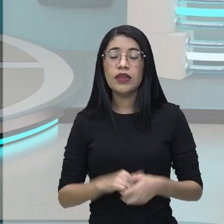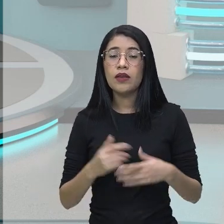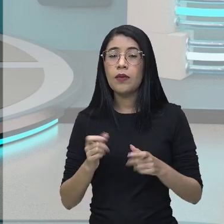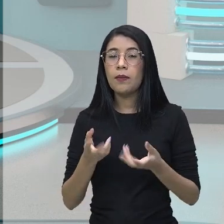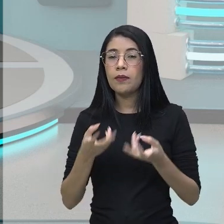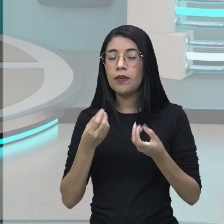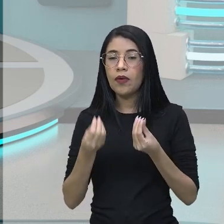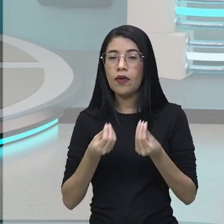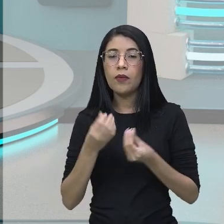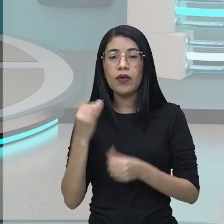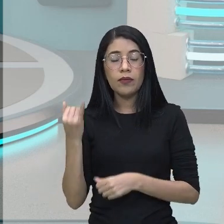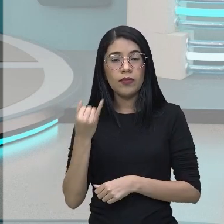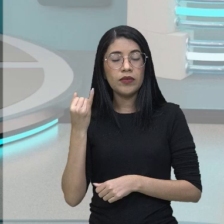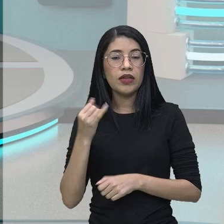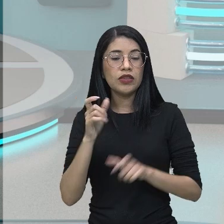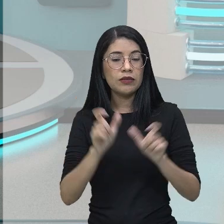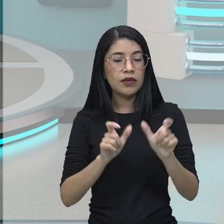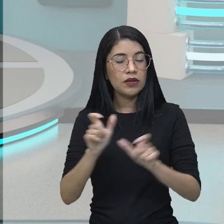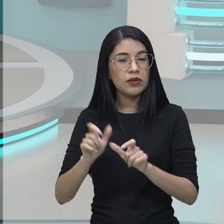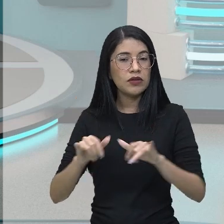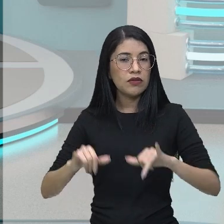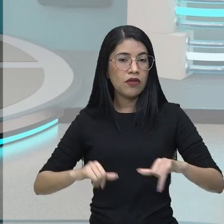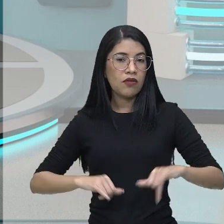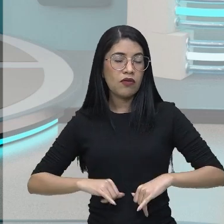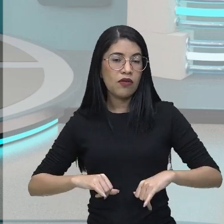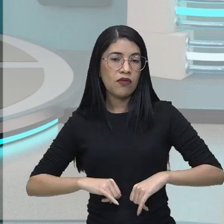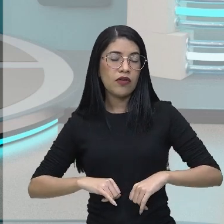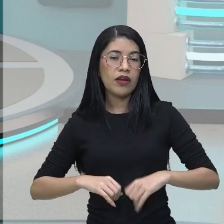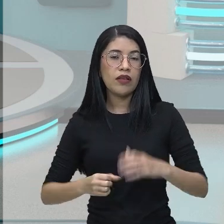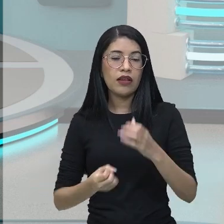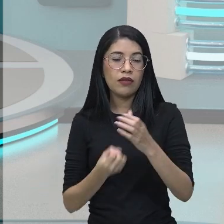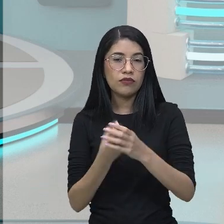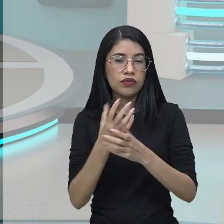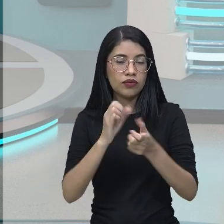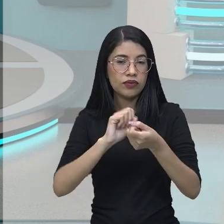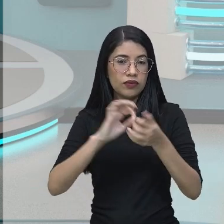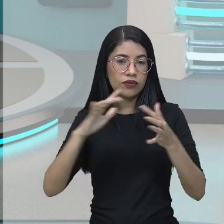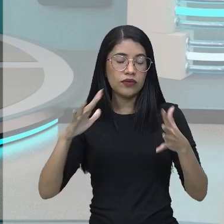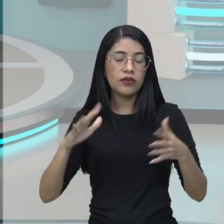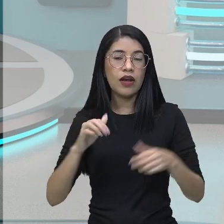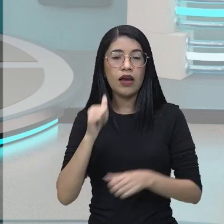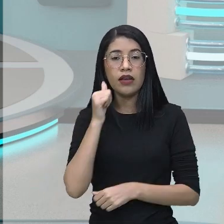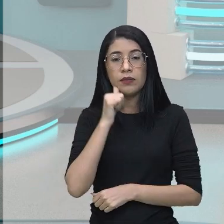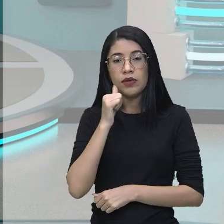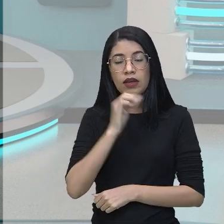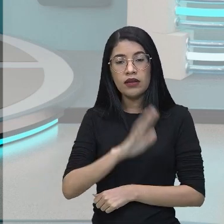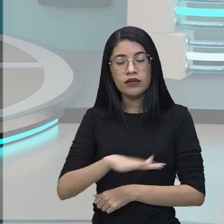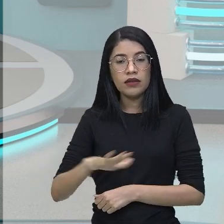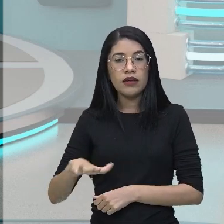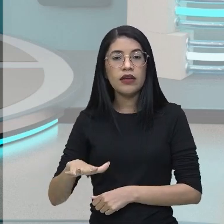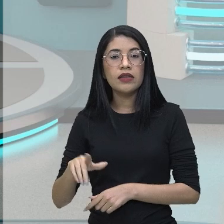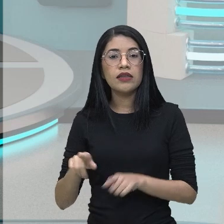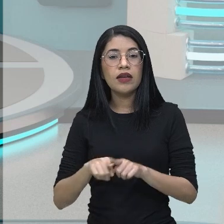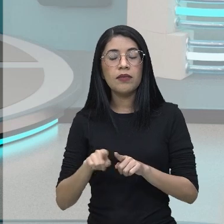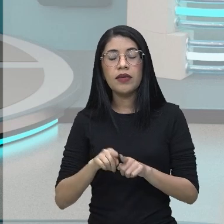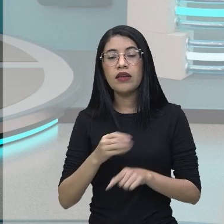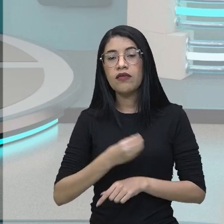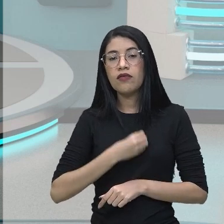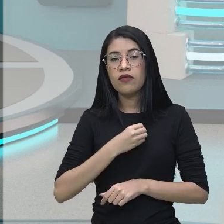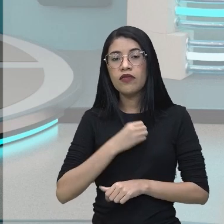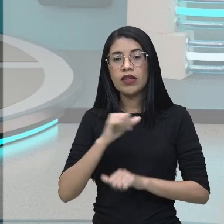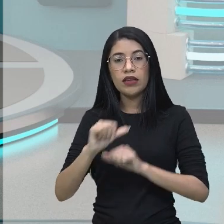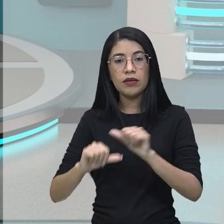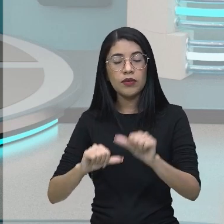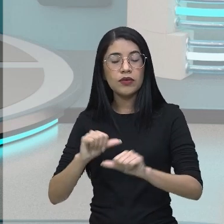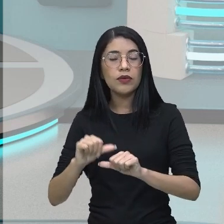humanas que foram afetadas por aquela bomba as crianças as mulheres as rotas que foram alteradas as pessoas que